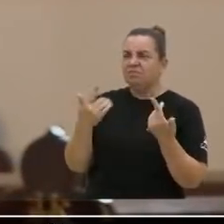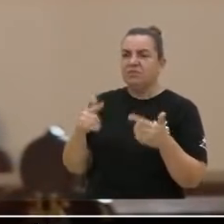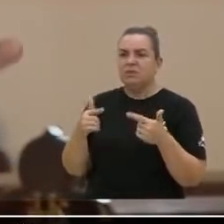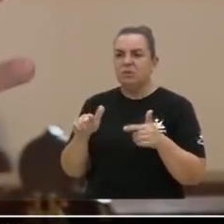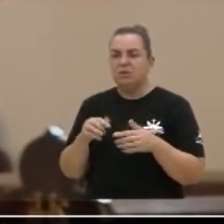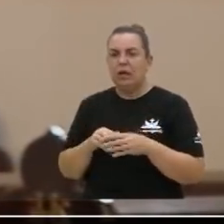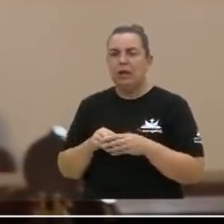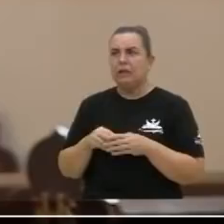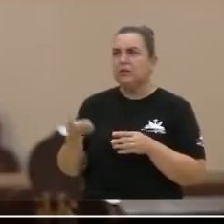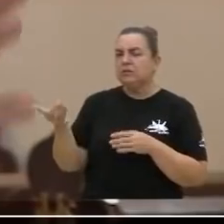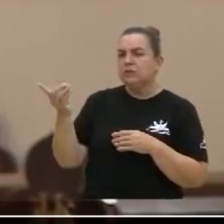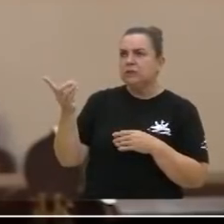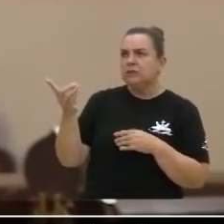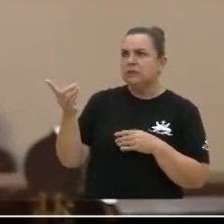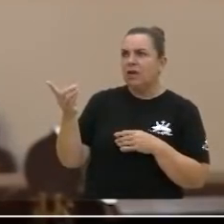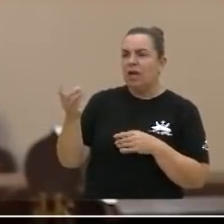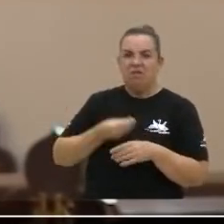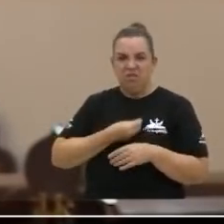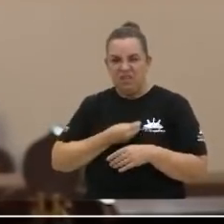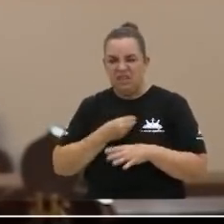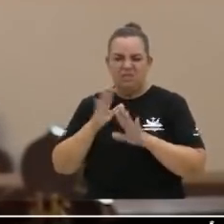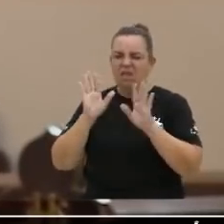o dom da vida.